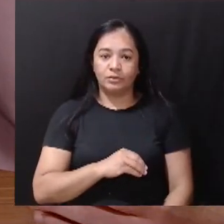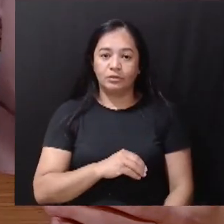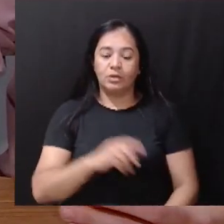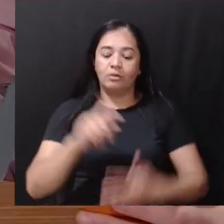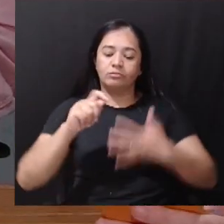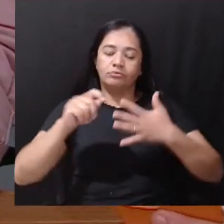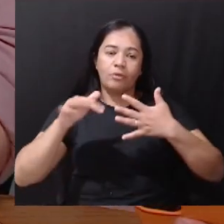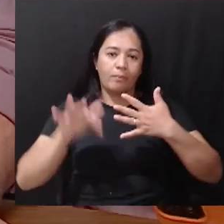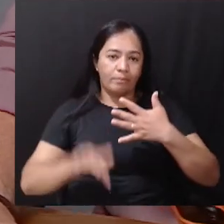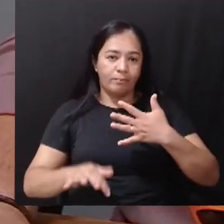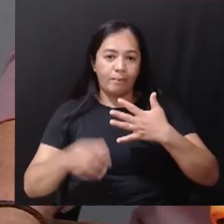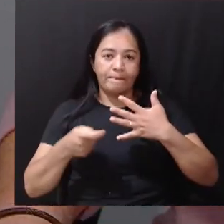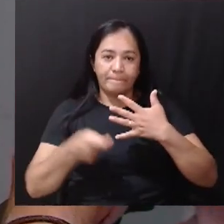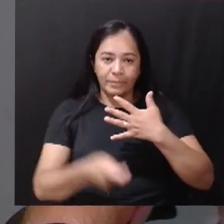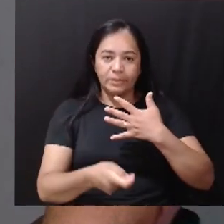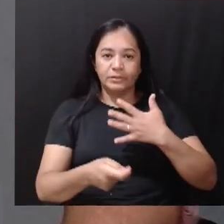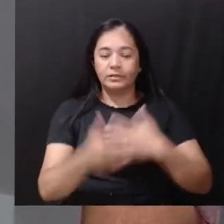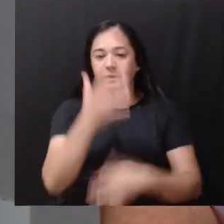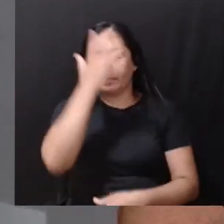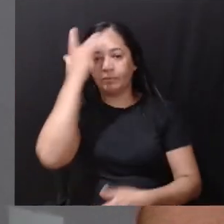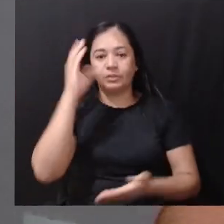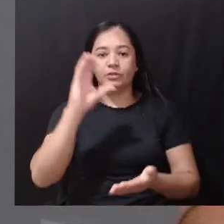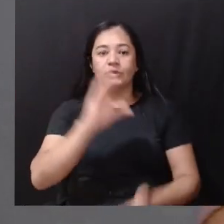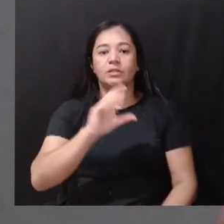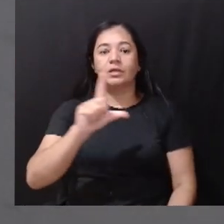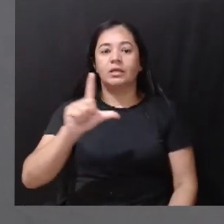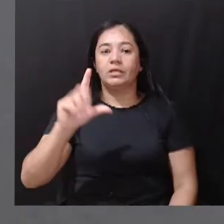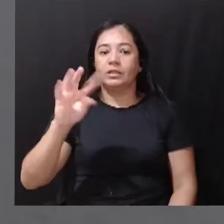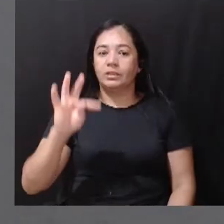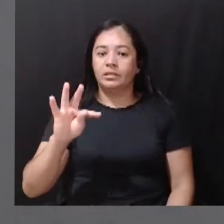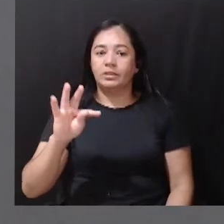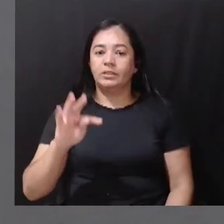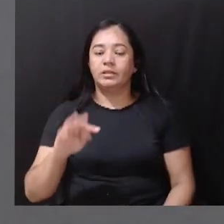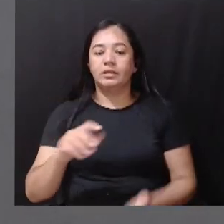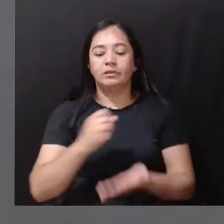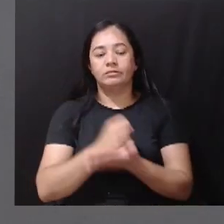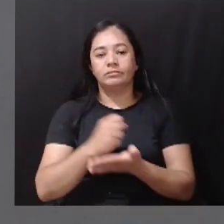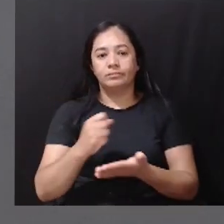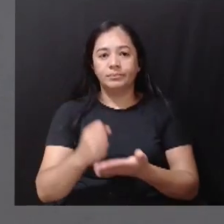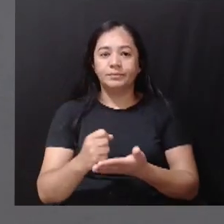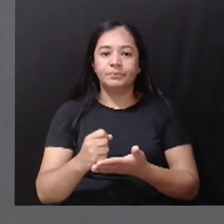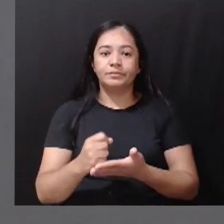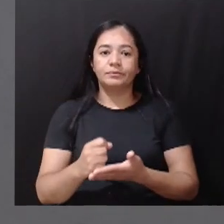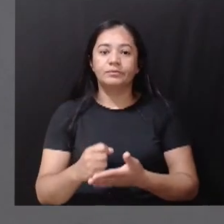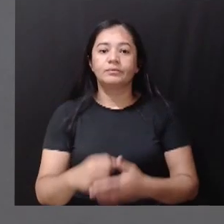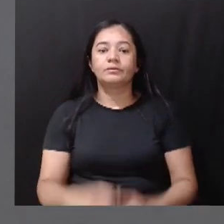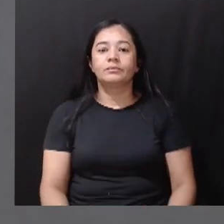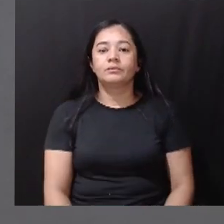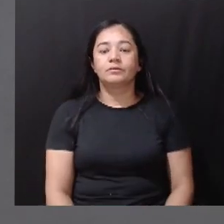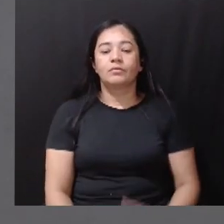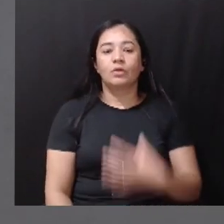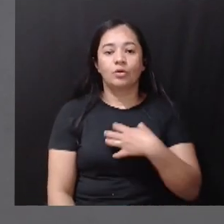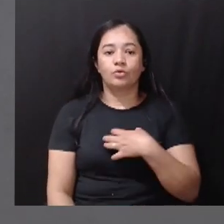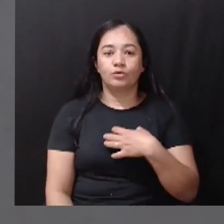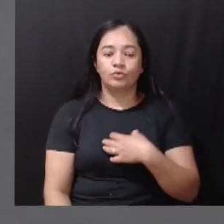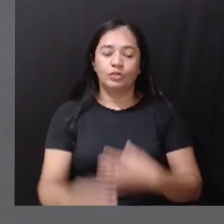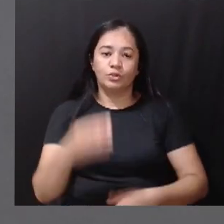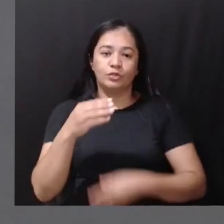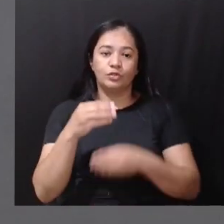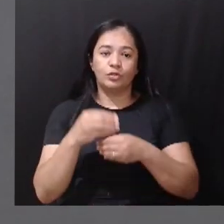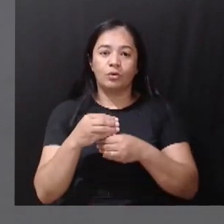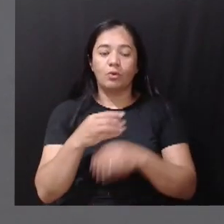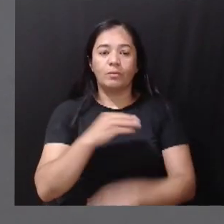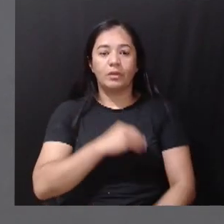ali do pessoal que é CLT, então trabalha ali com a carteira assinada, acaba sendo uma forma de complemento de renda que é